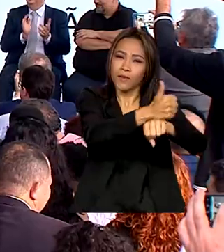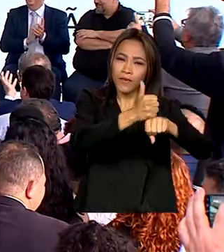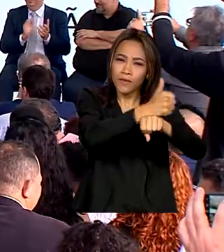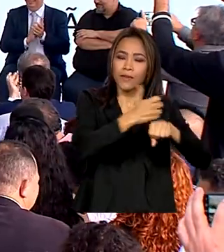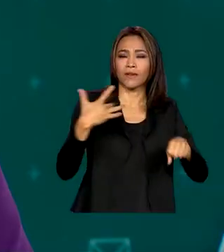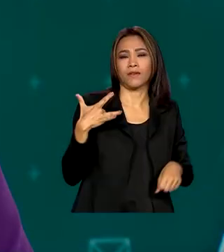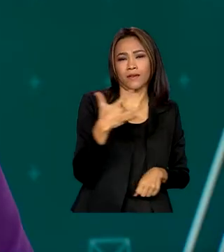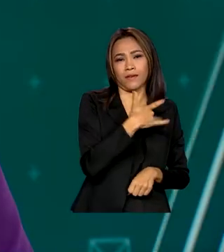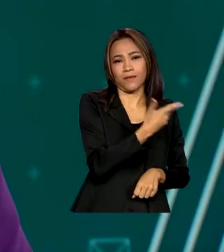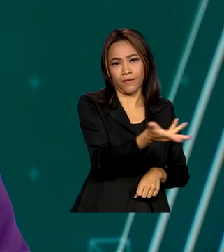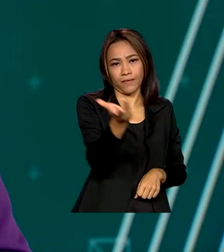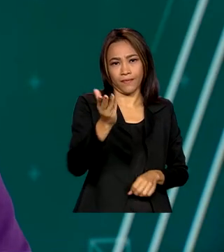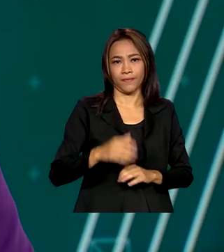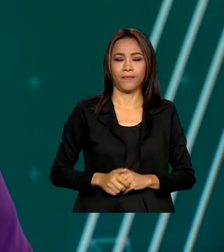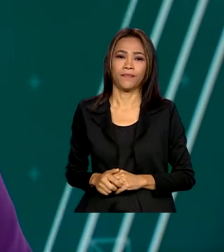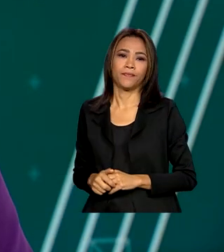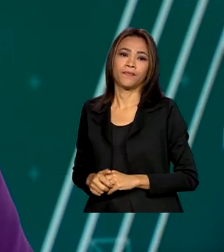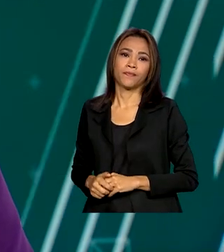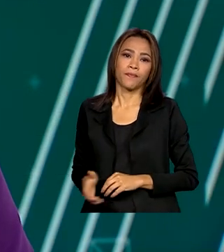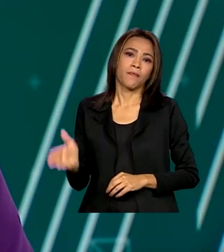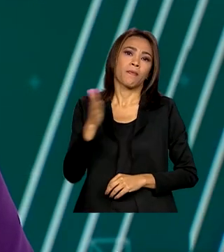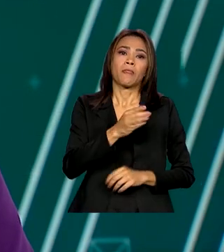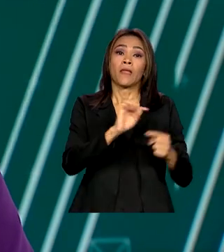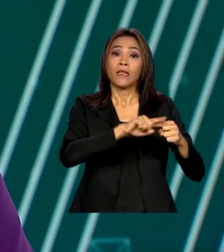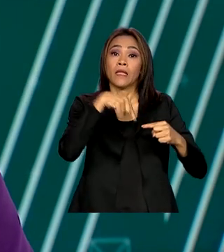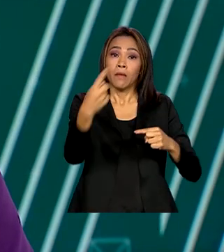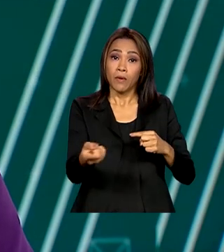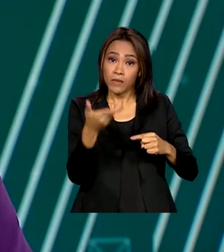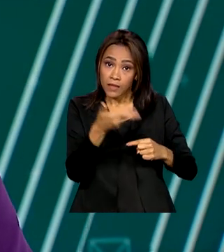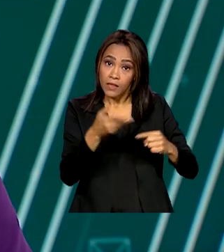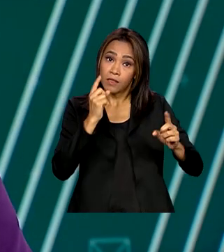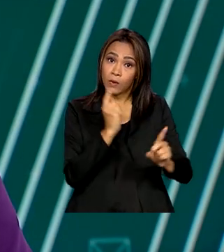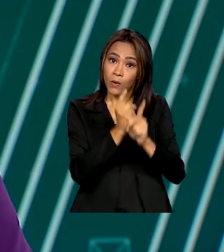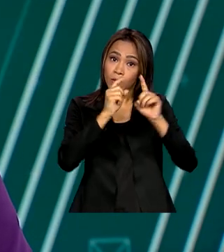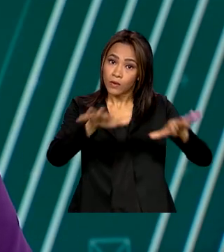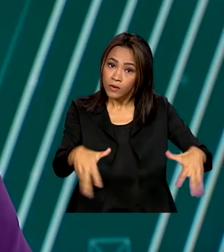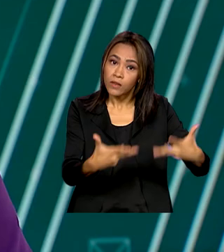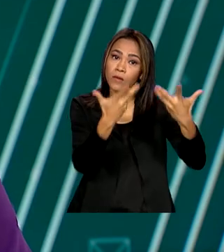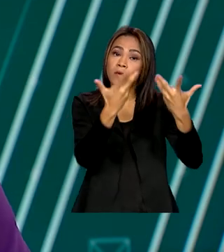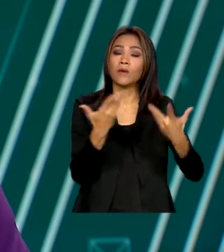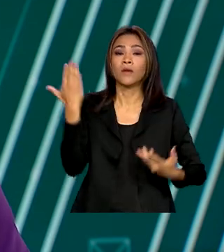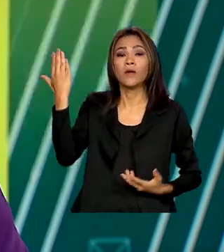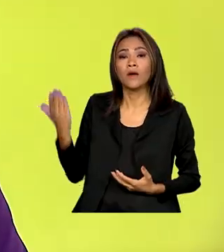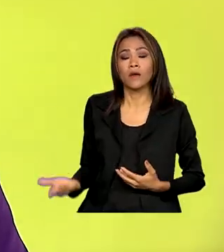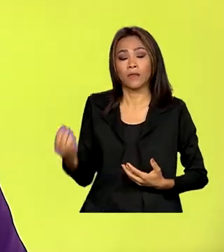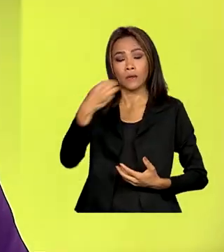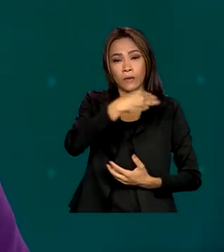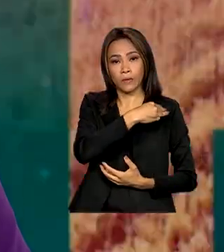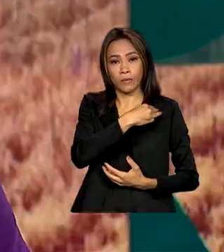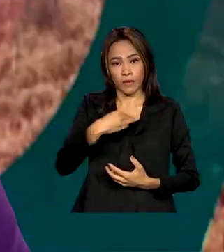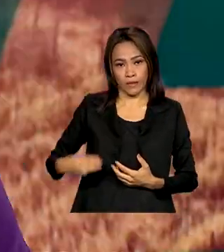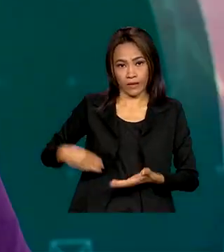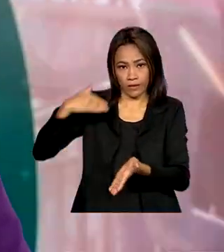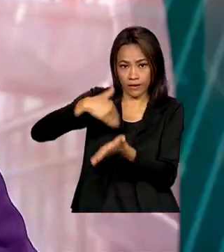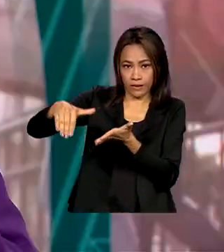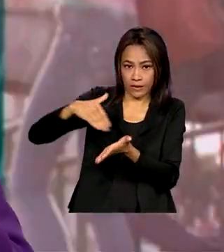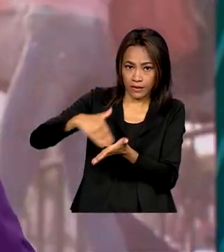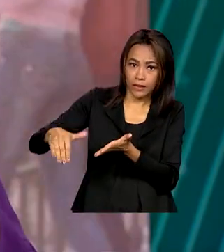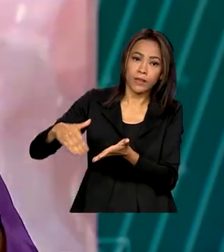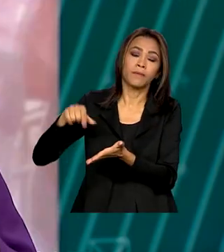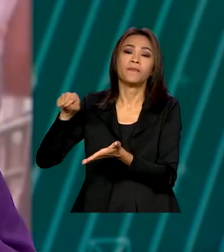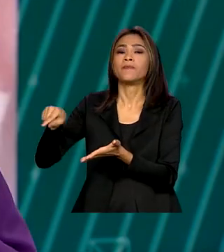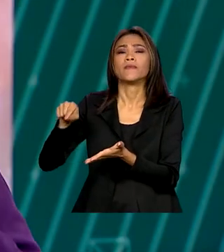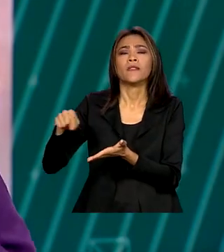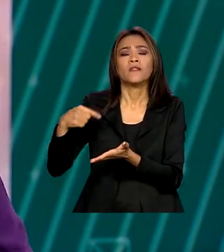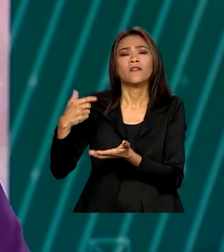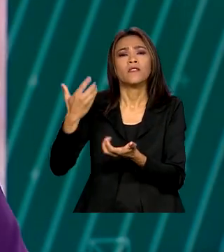saúde. E após essa cerimônia no Palácio do Planalto, o ministro da Secretaria de Relações Institucionais falou sobre a